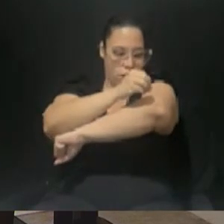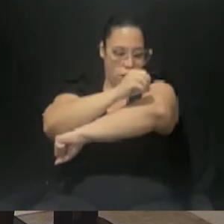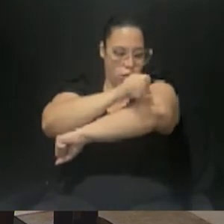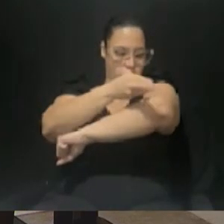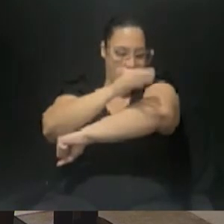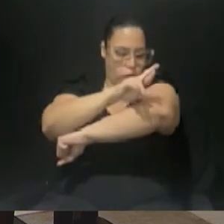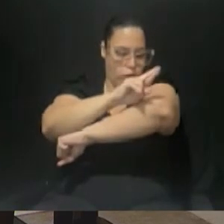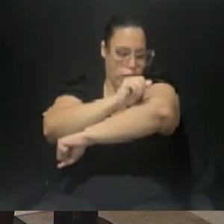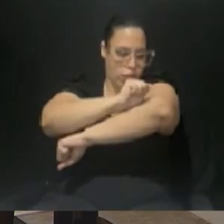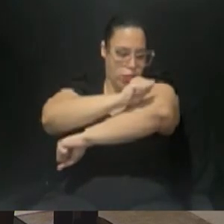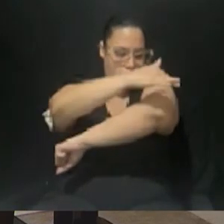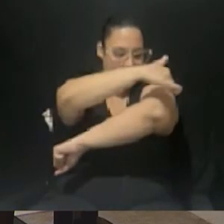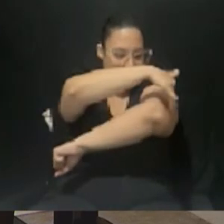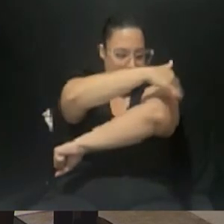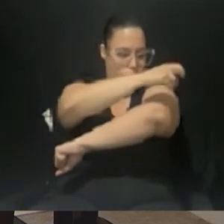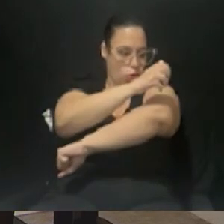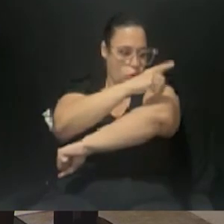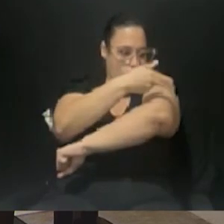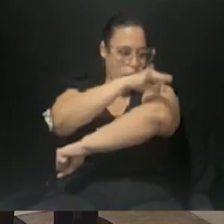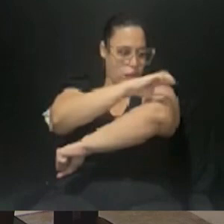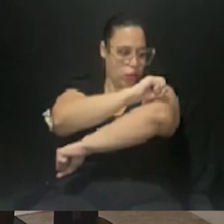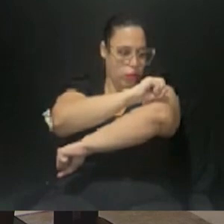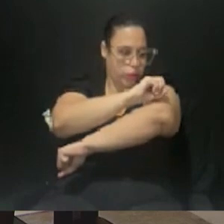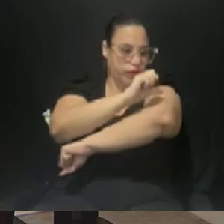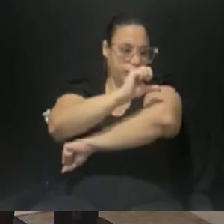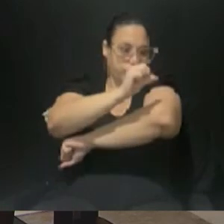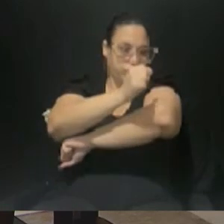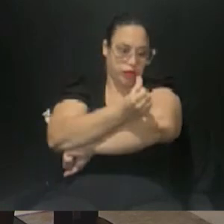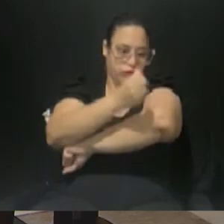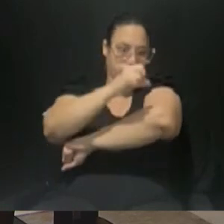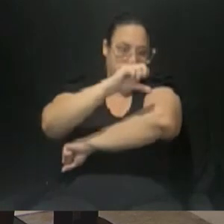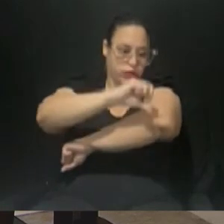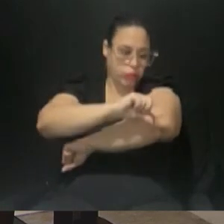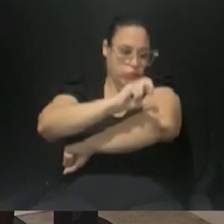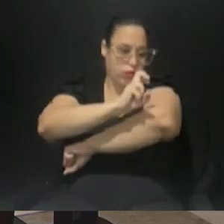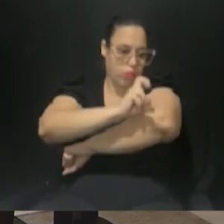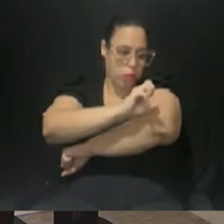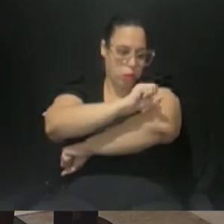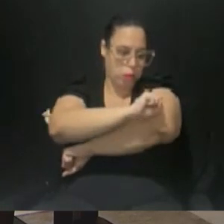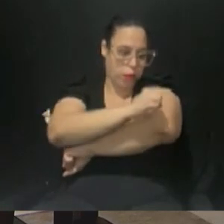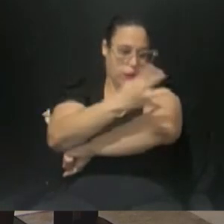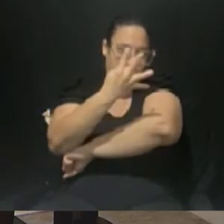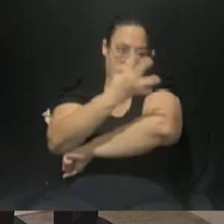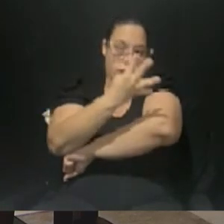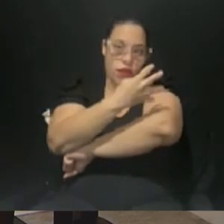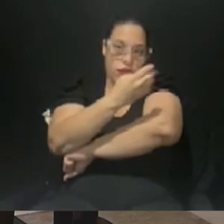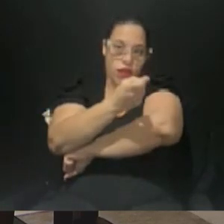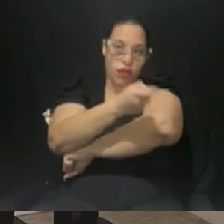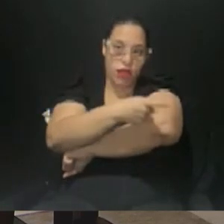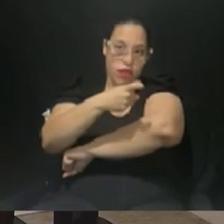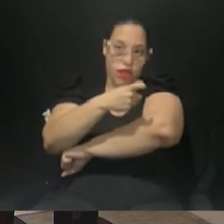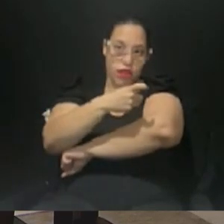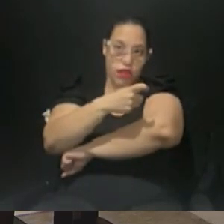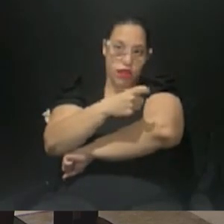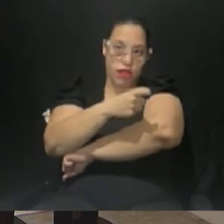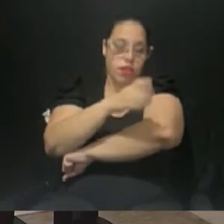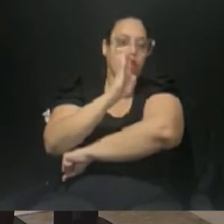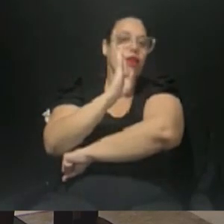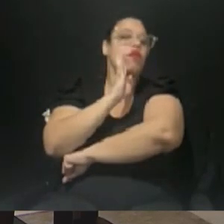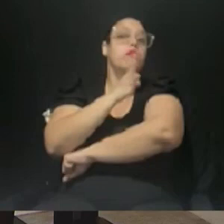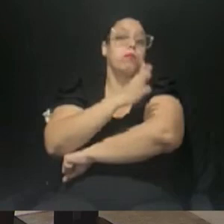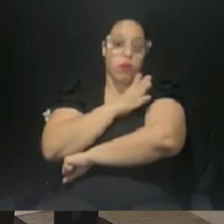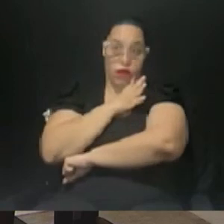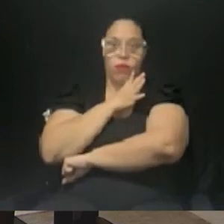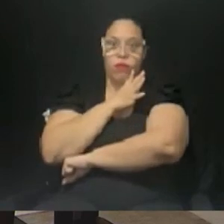em 1958, quatro ex-funcionários daquele bar eram